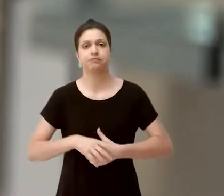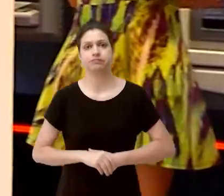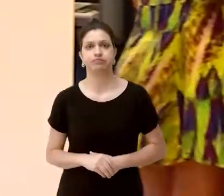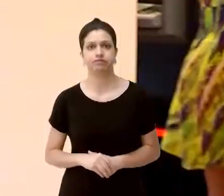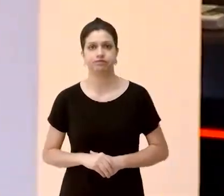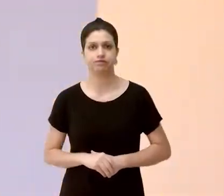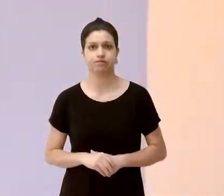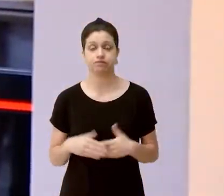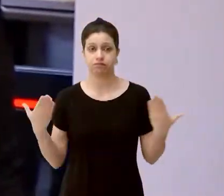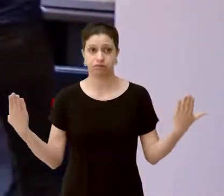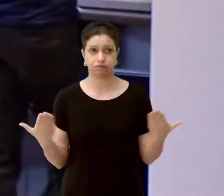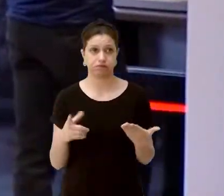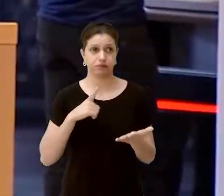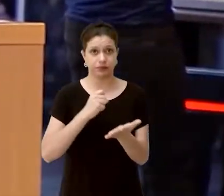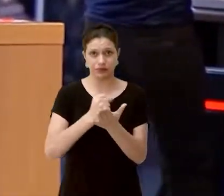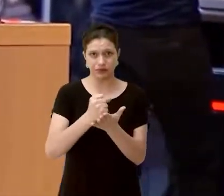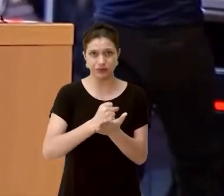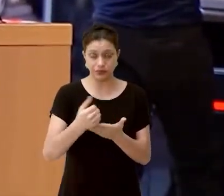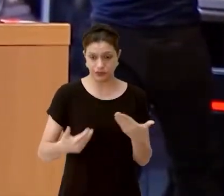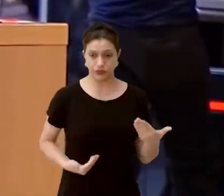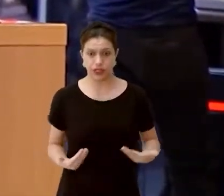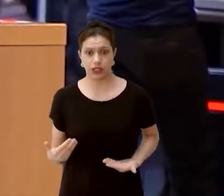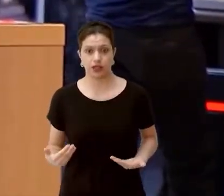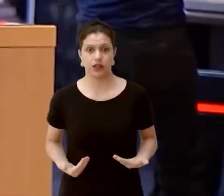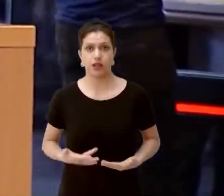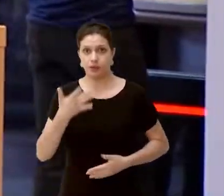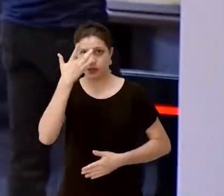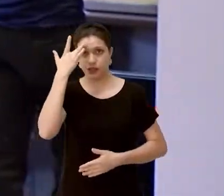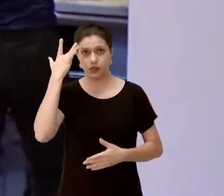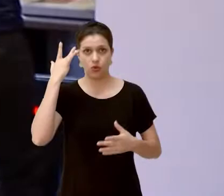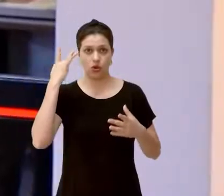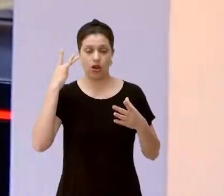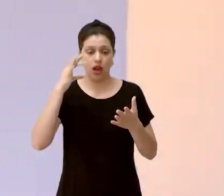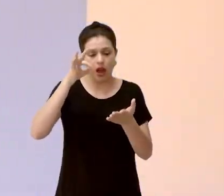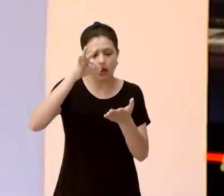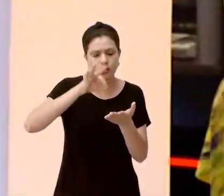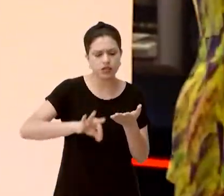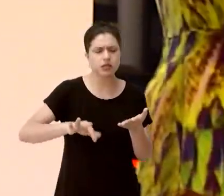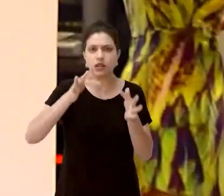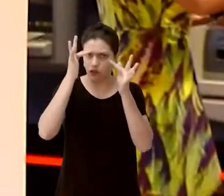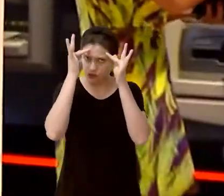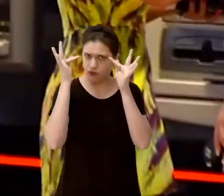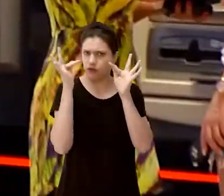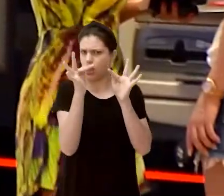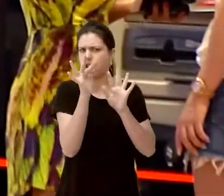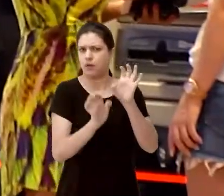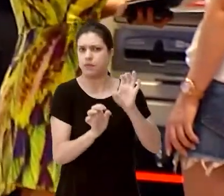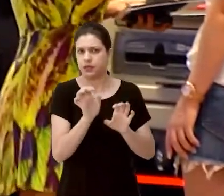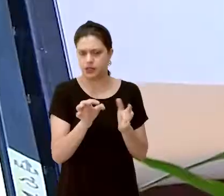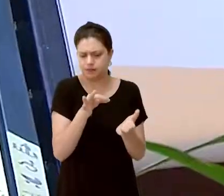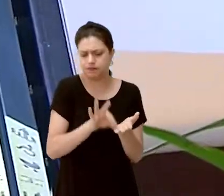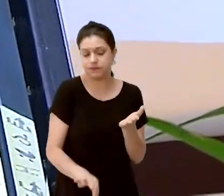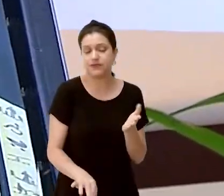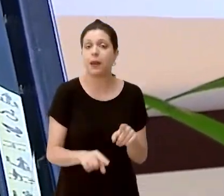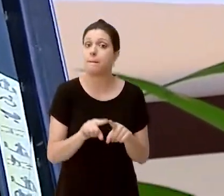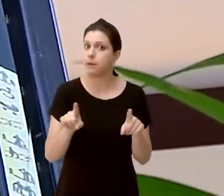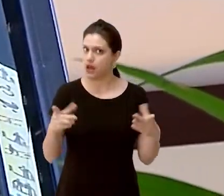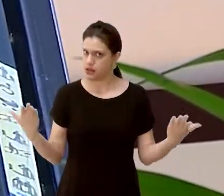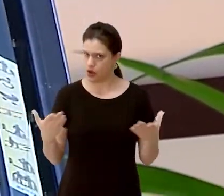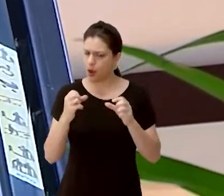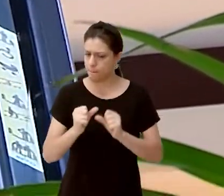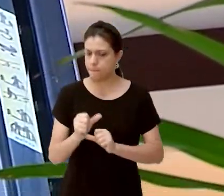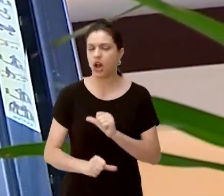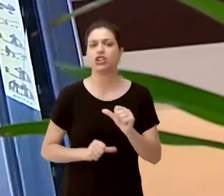população. Atualmente, ao se contratar serviços, é normal que o consumidor assine uma fidelização com a empresa. Mas